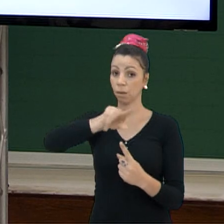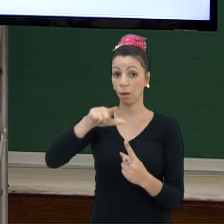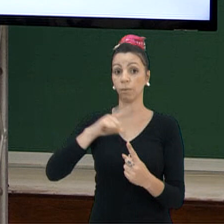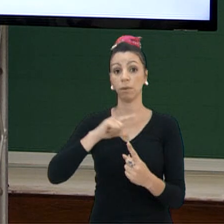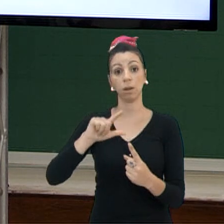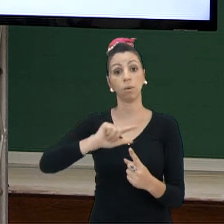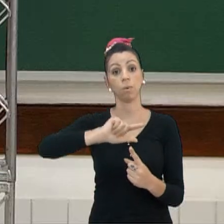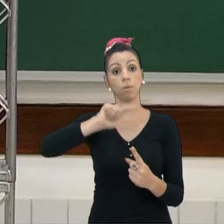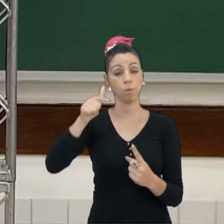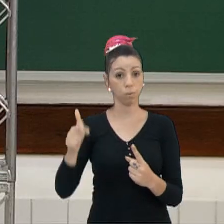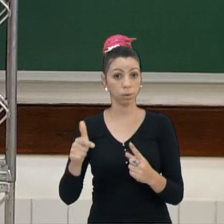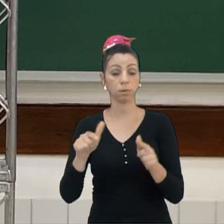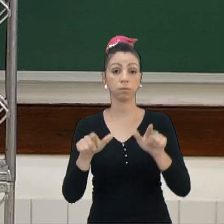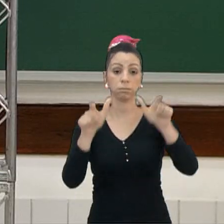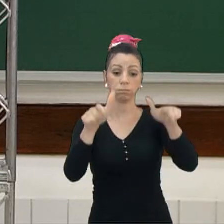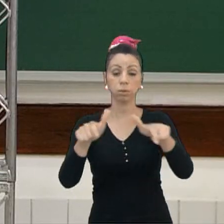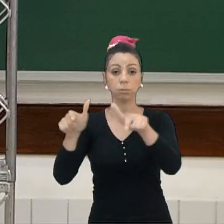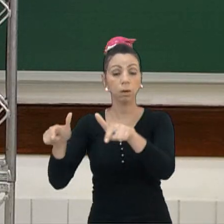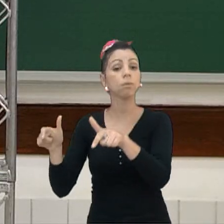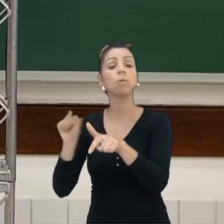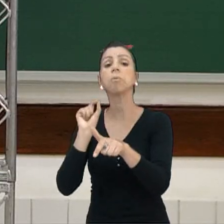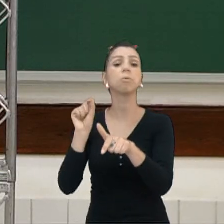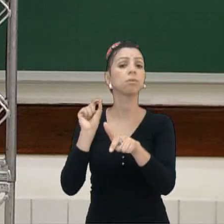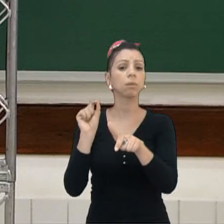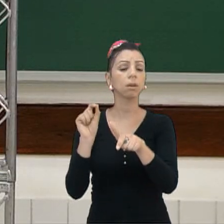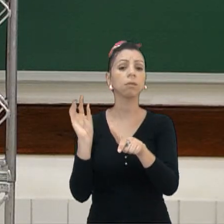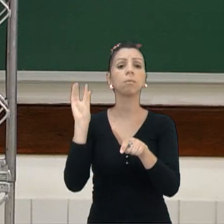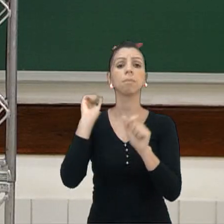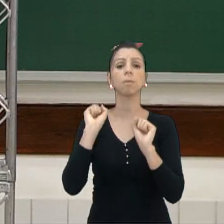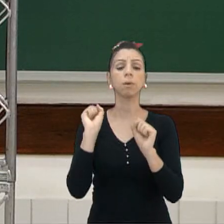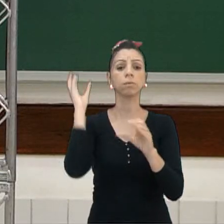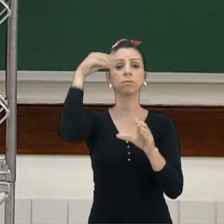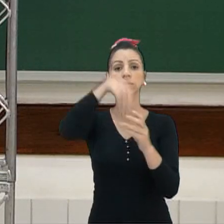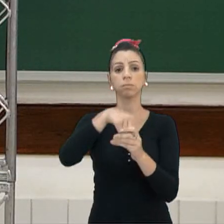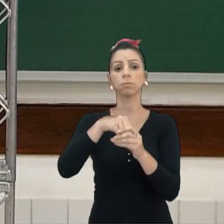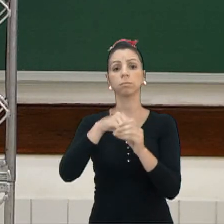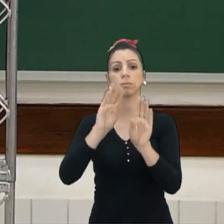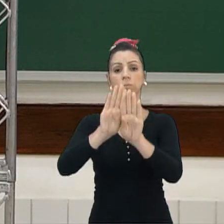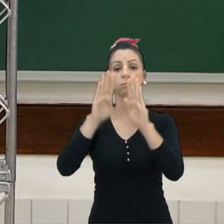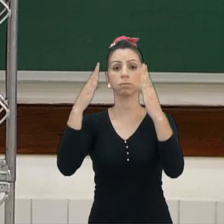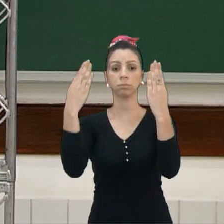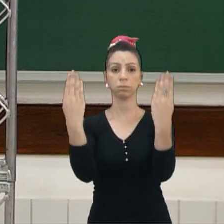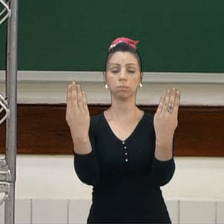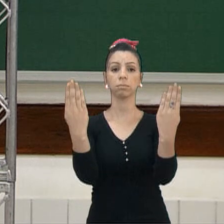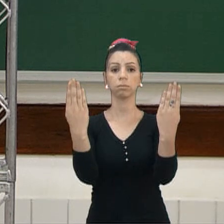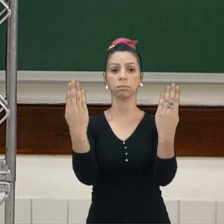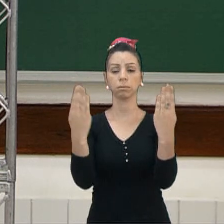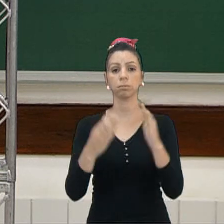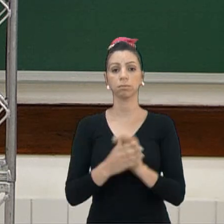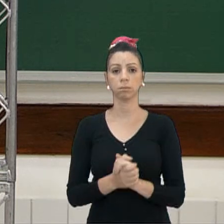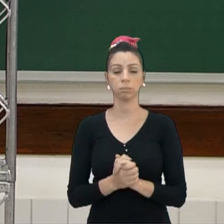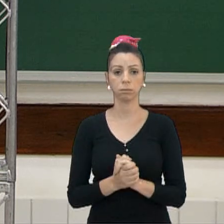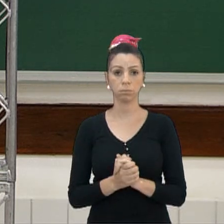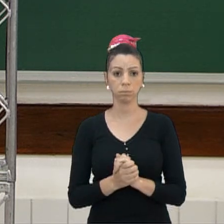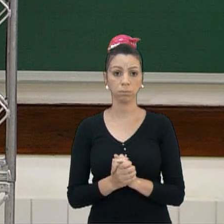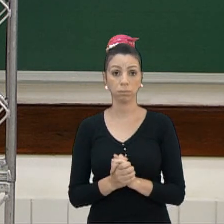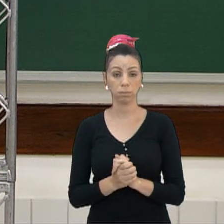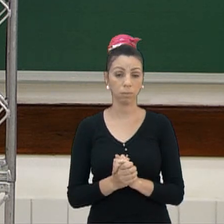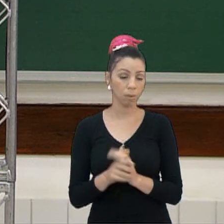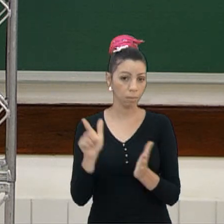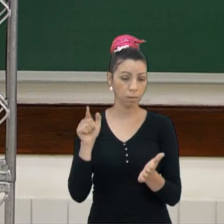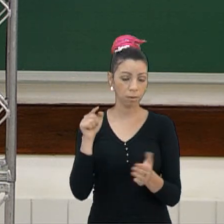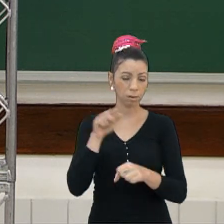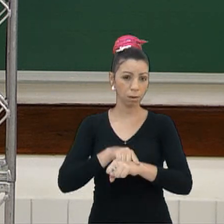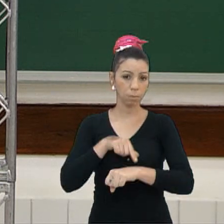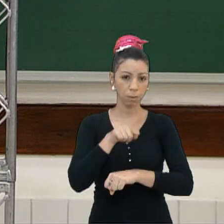outras tantas atrações. Quais são essas atrações que também podem ser abordadas neste folheto? Um tempinho